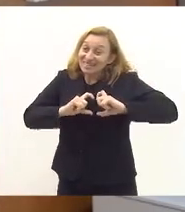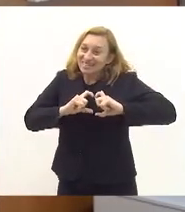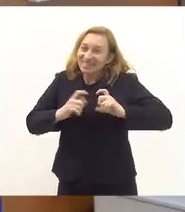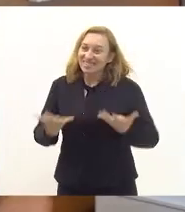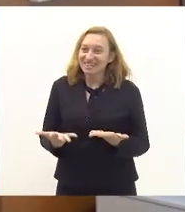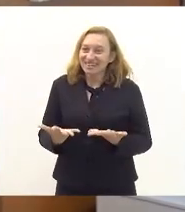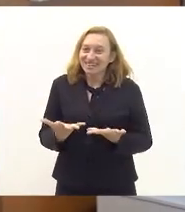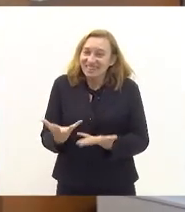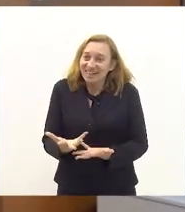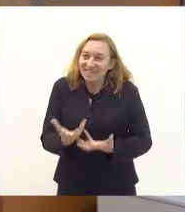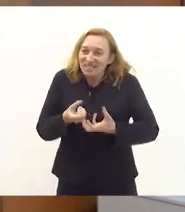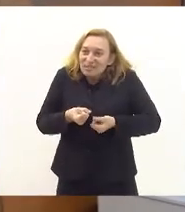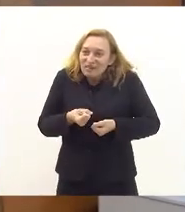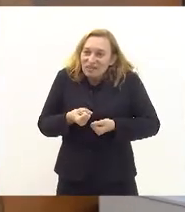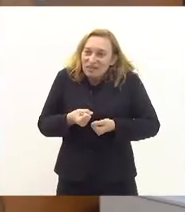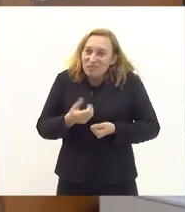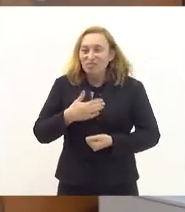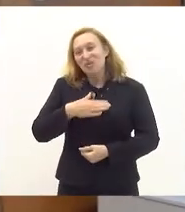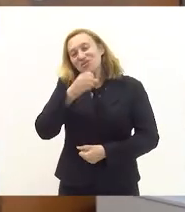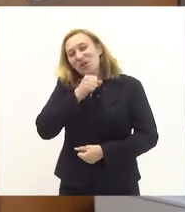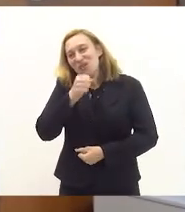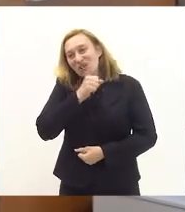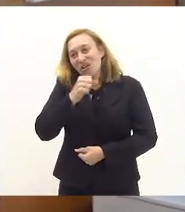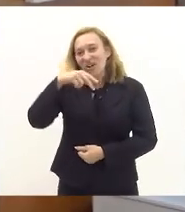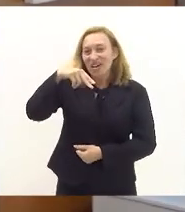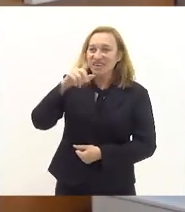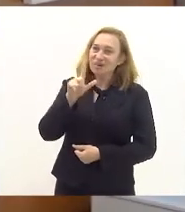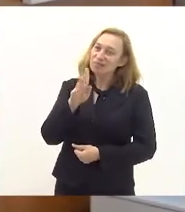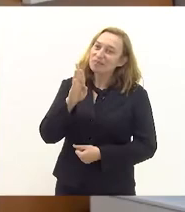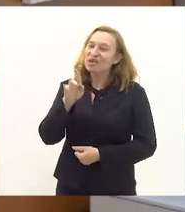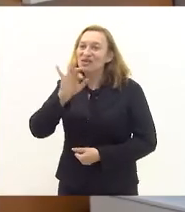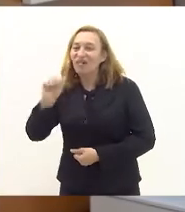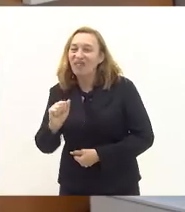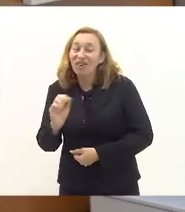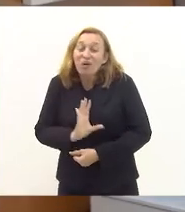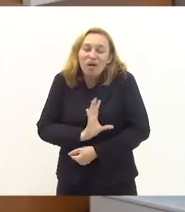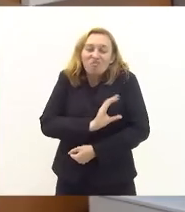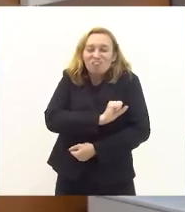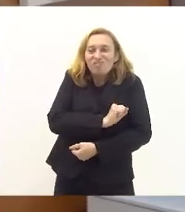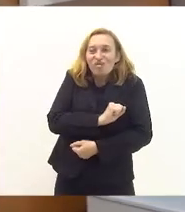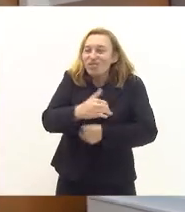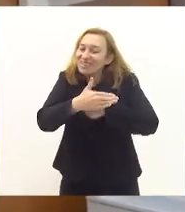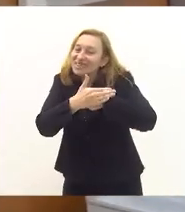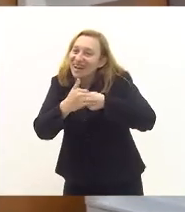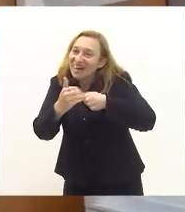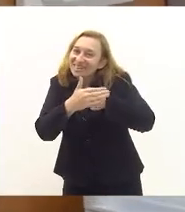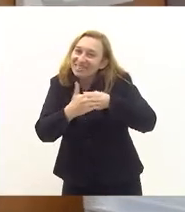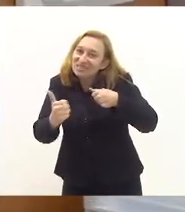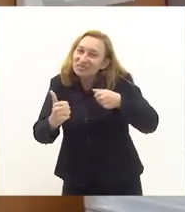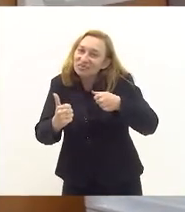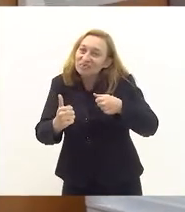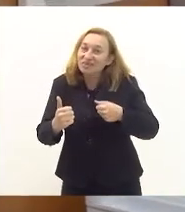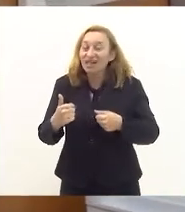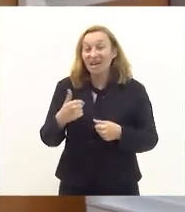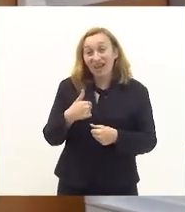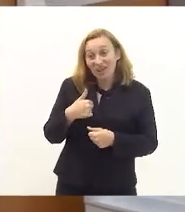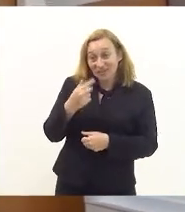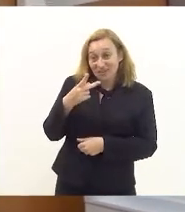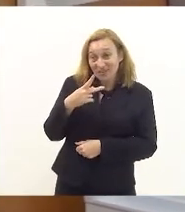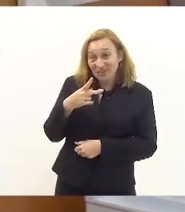que acolheu o meu avô, Leonel Brizola, com tanto amor, com tanto carinho. Estou passando